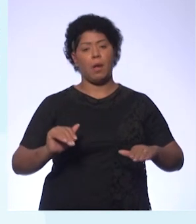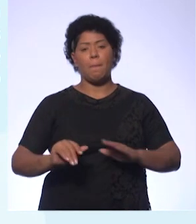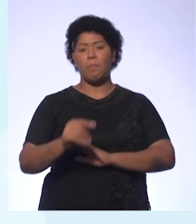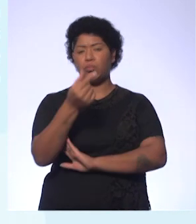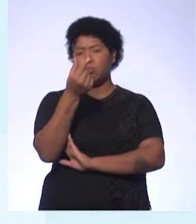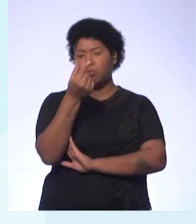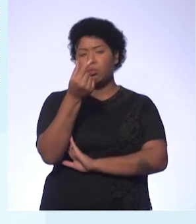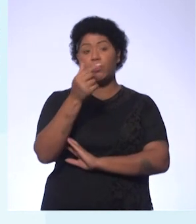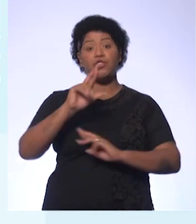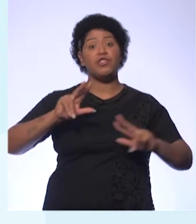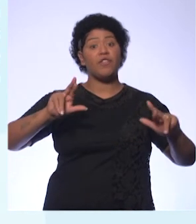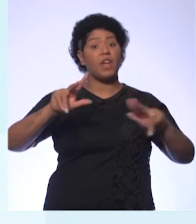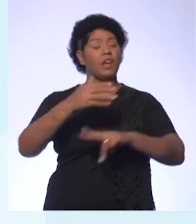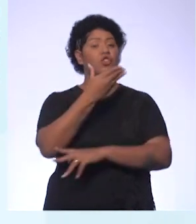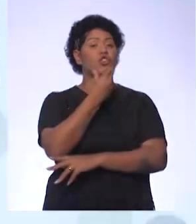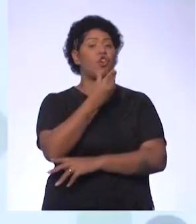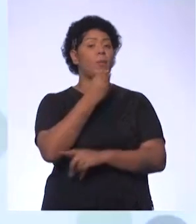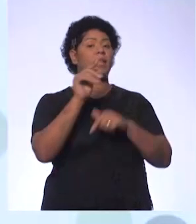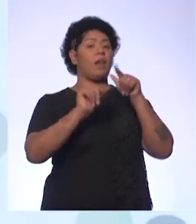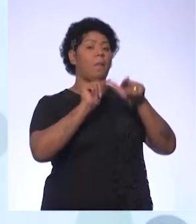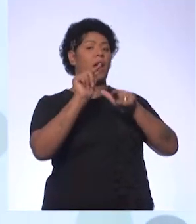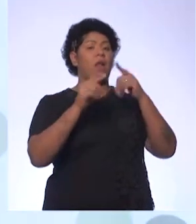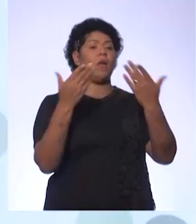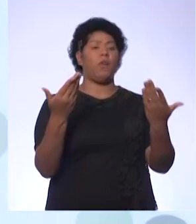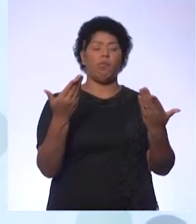ganhavam. Perfeitamente. Olha só.